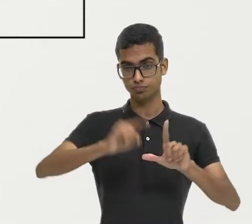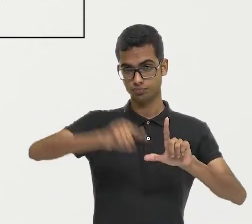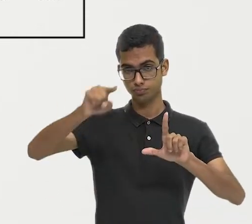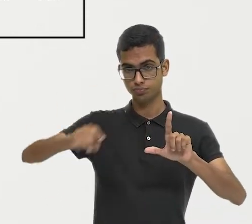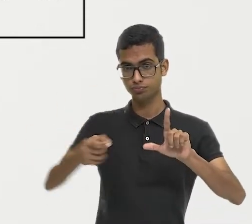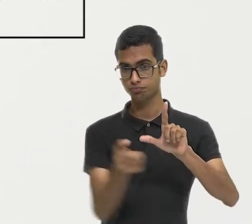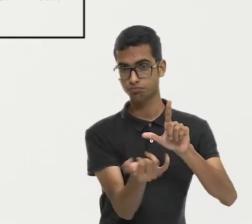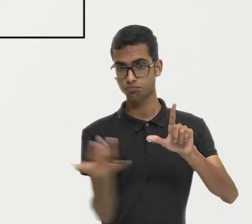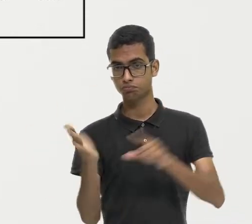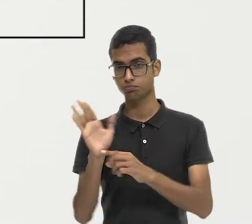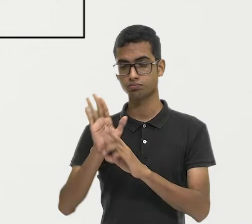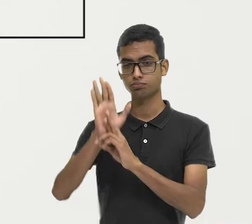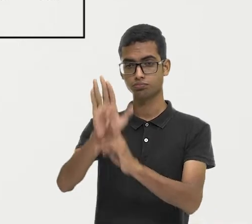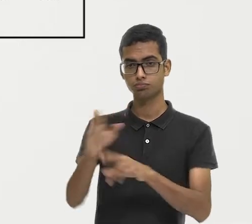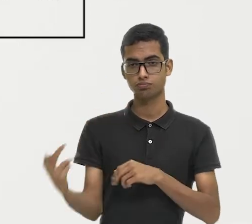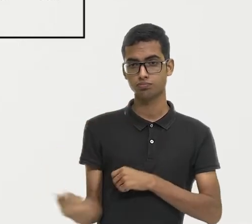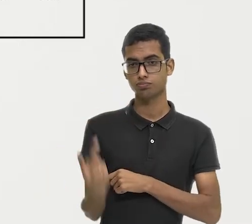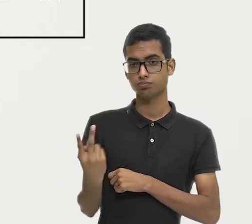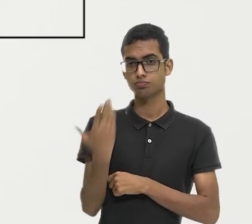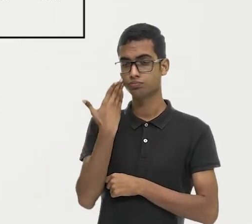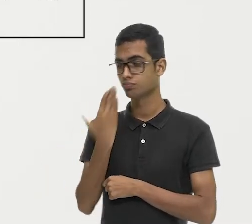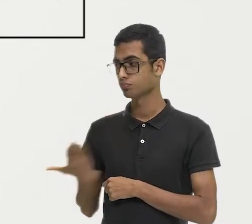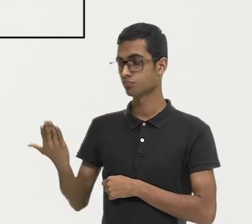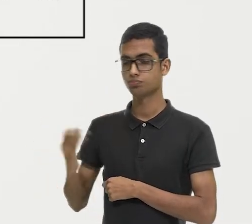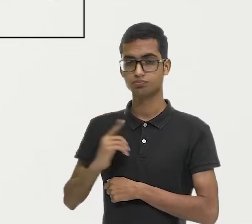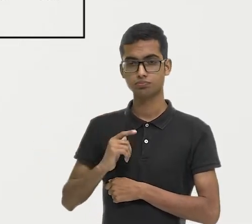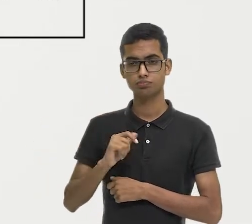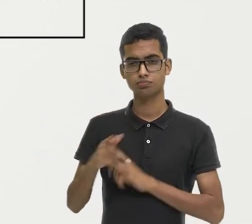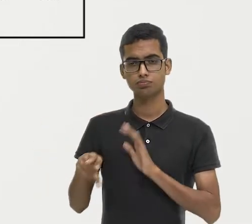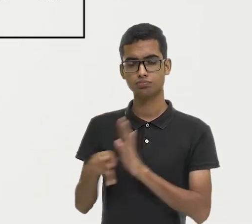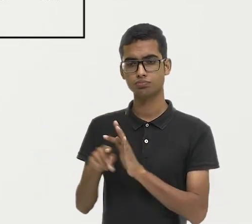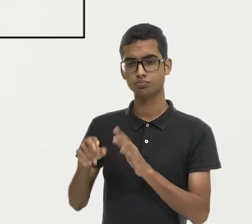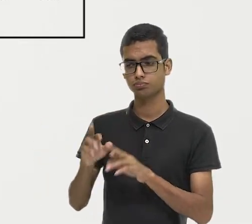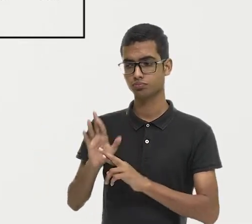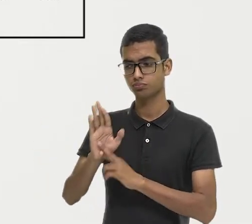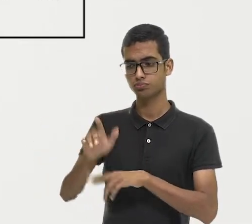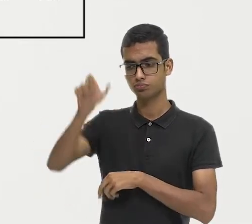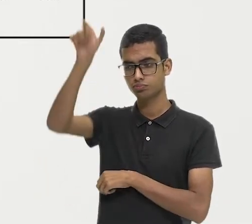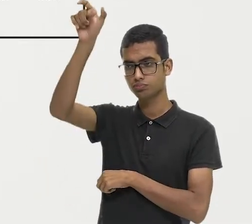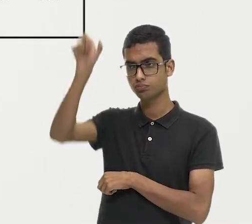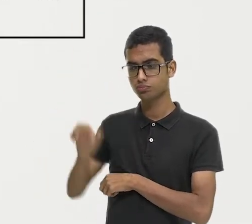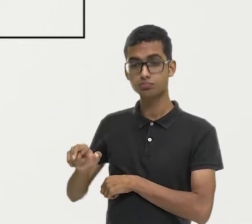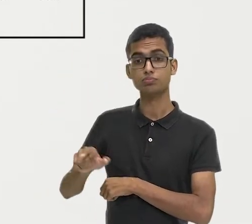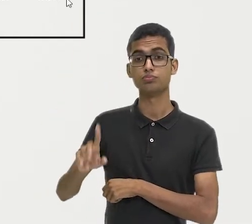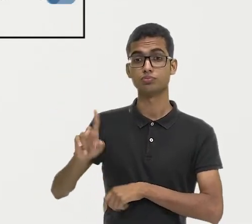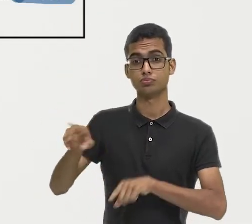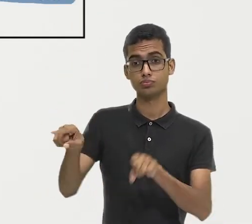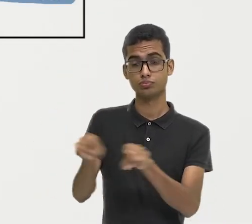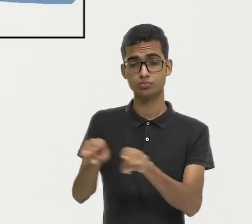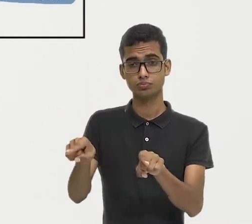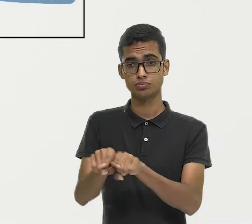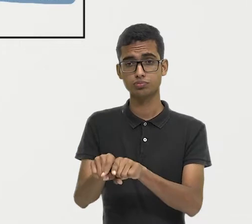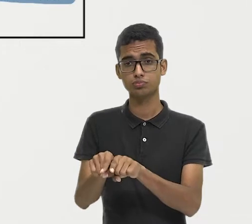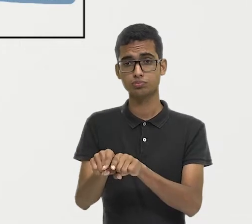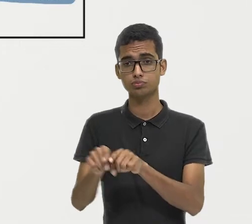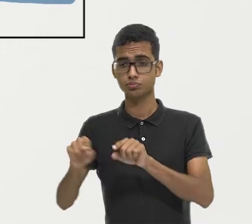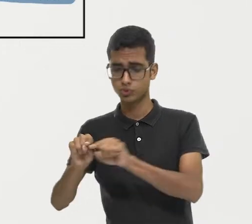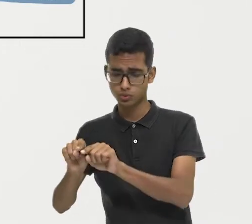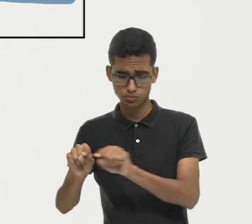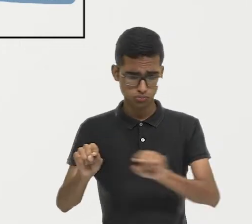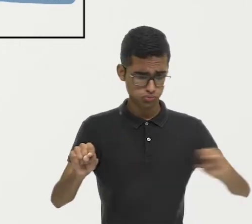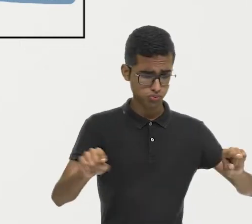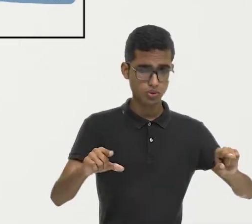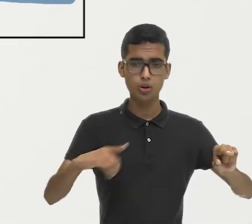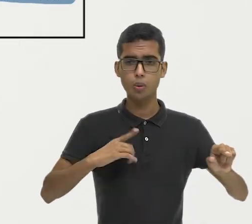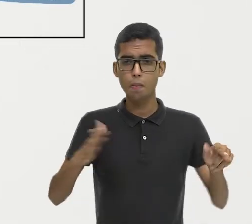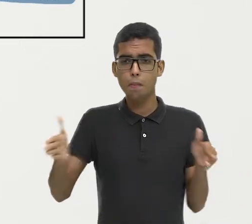está aqui representado por esses valores na vertical, e a época em que eles foram locados